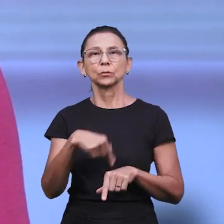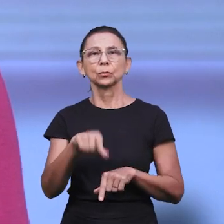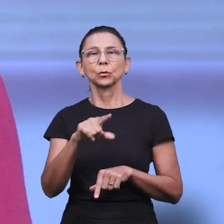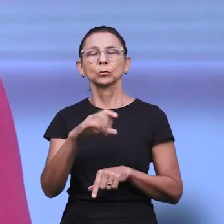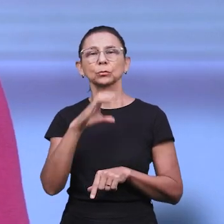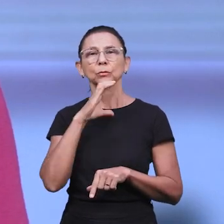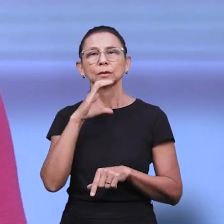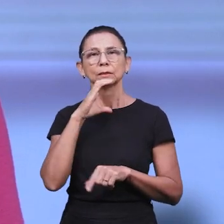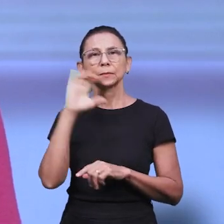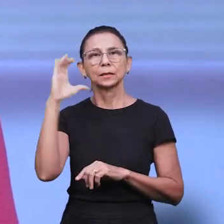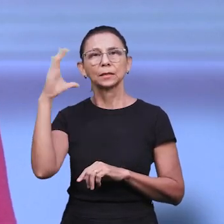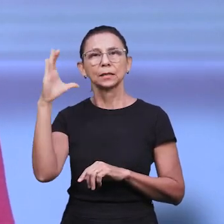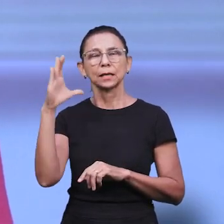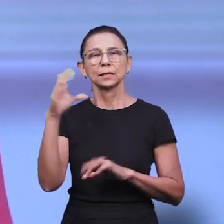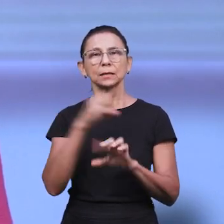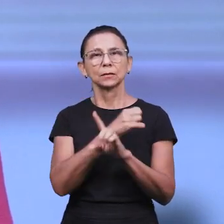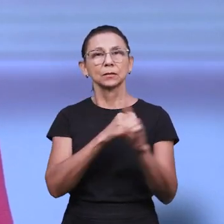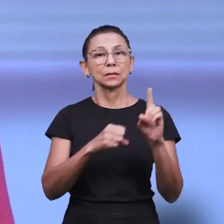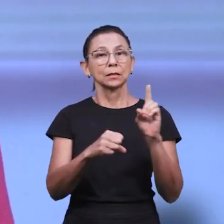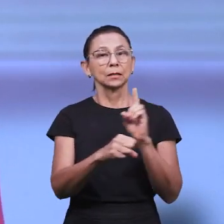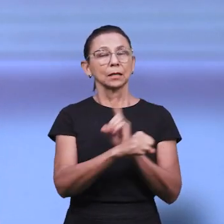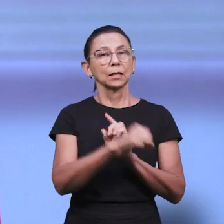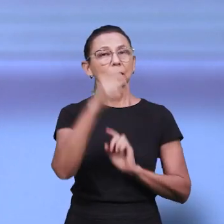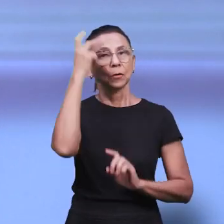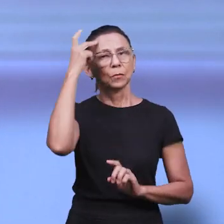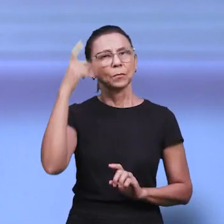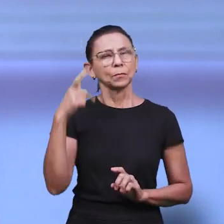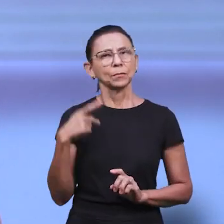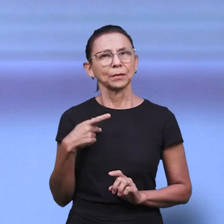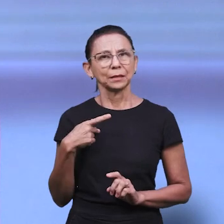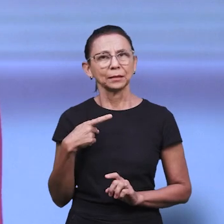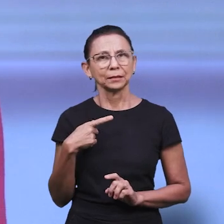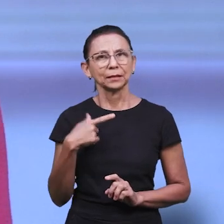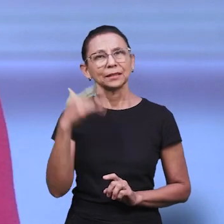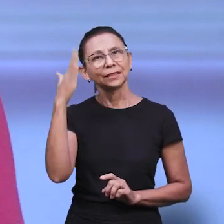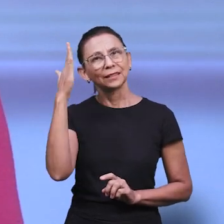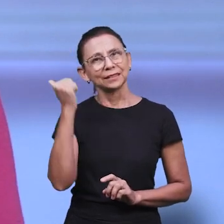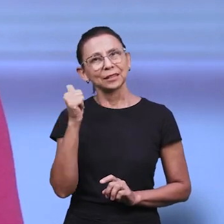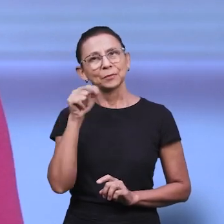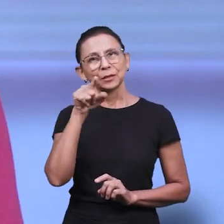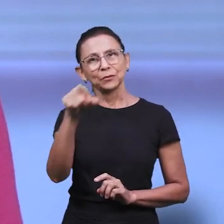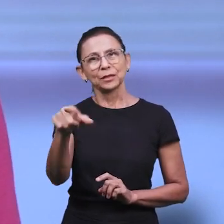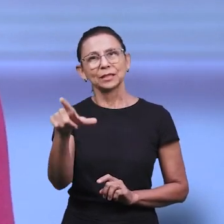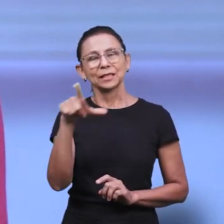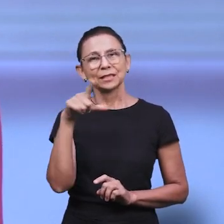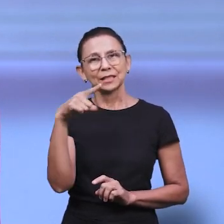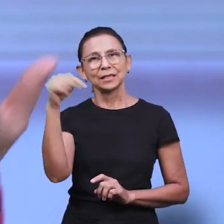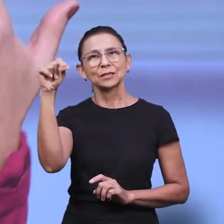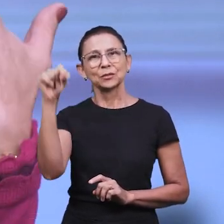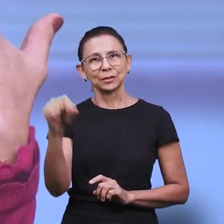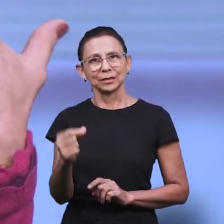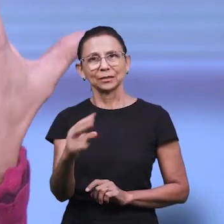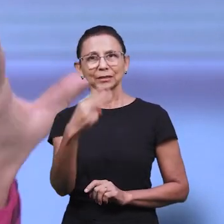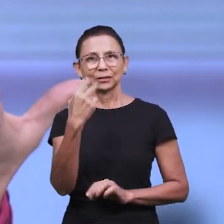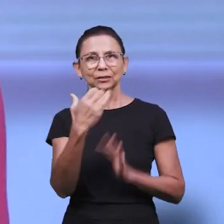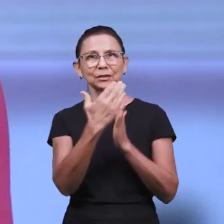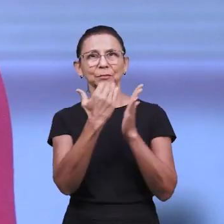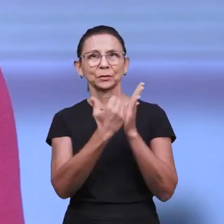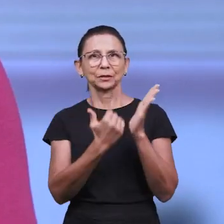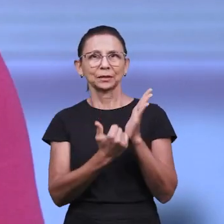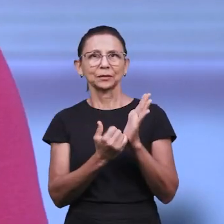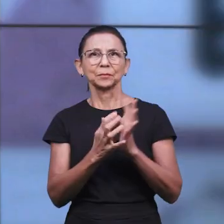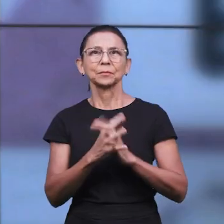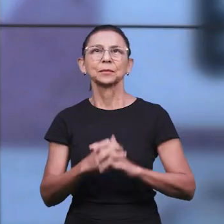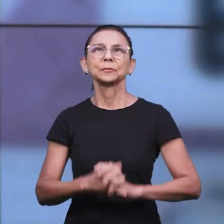os conhecimentos das ciências sociais e humanas. E saber que você escolheu nos assistir e participar deste